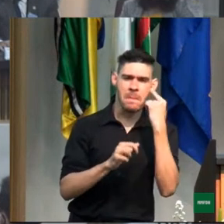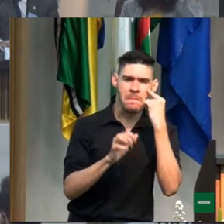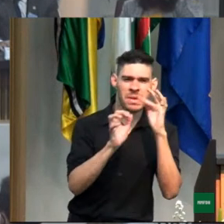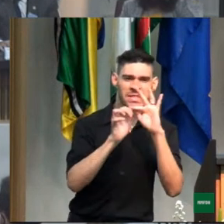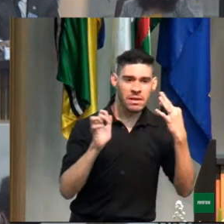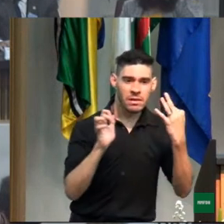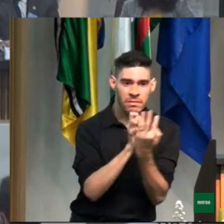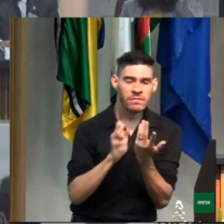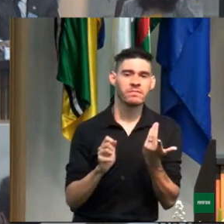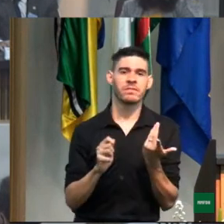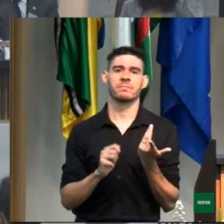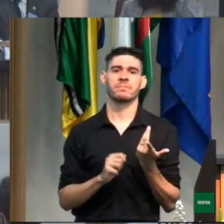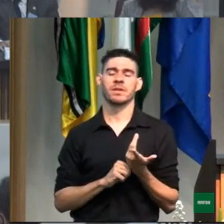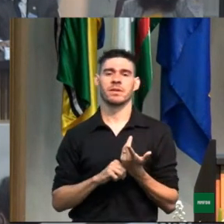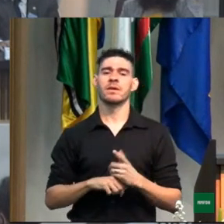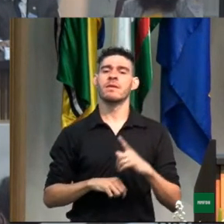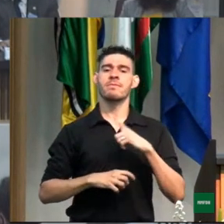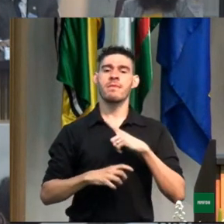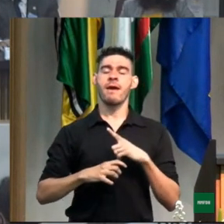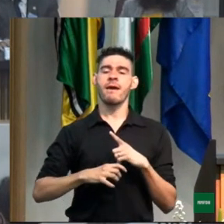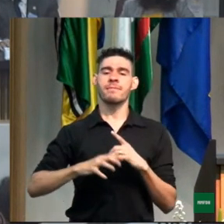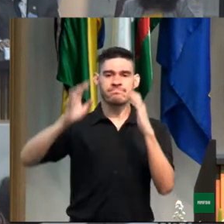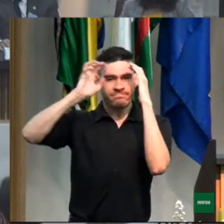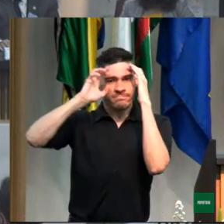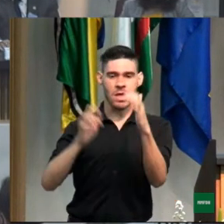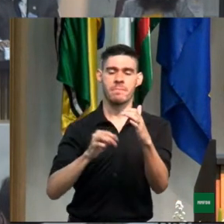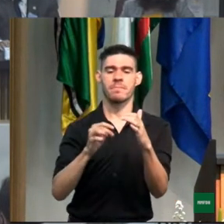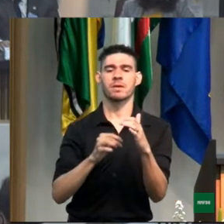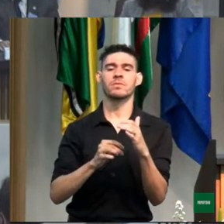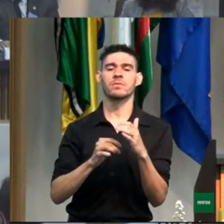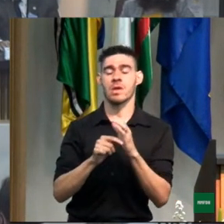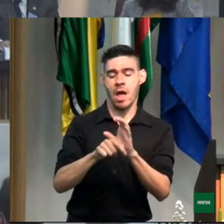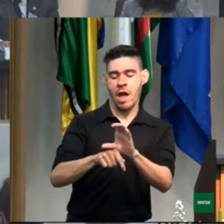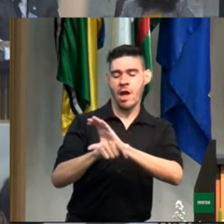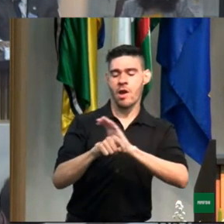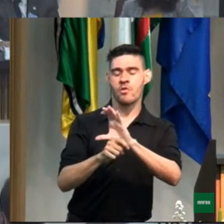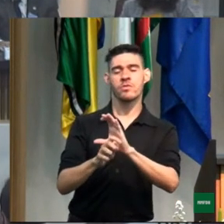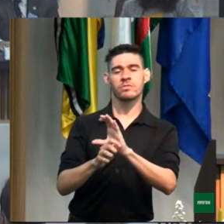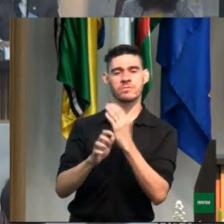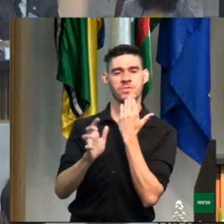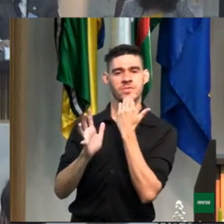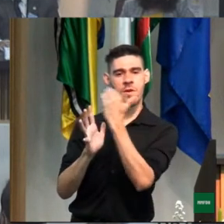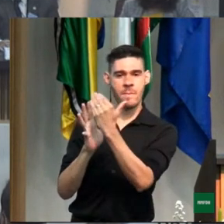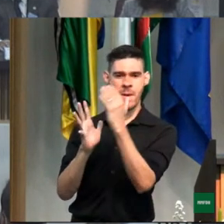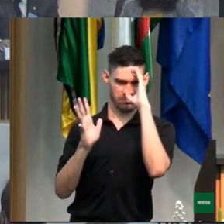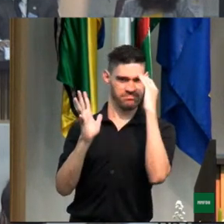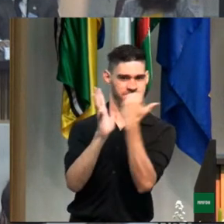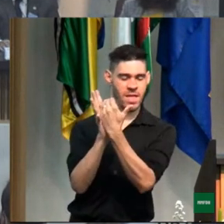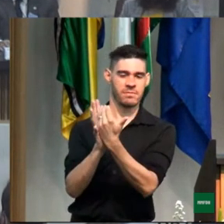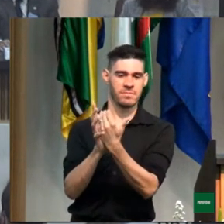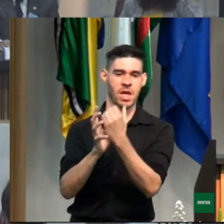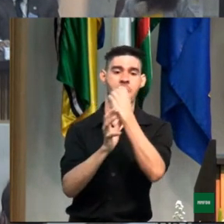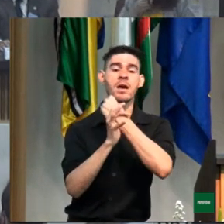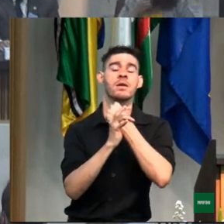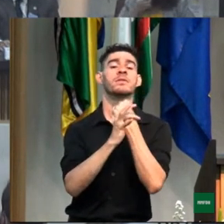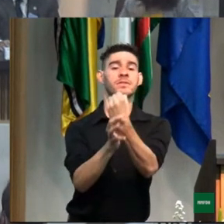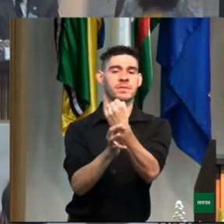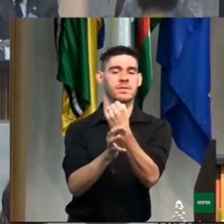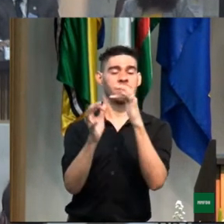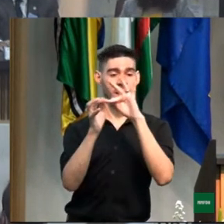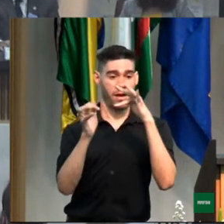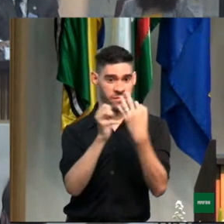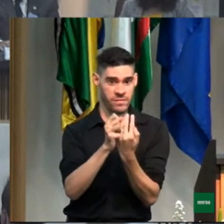estão cumprindo aquilo que pede a nossa Constituição, que é assegurar à família uma